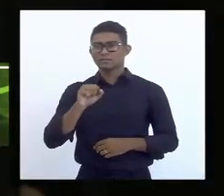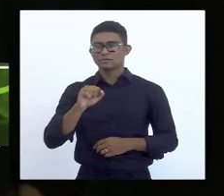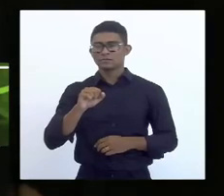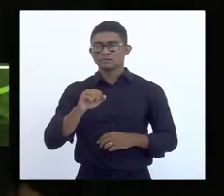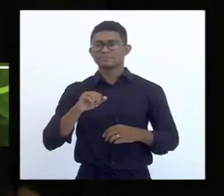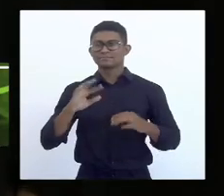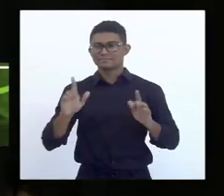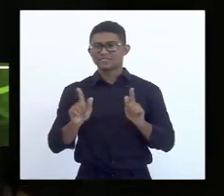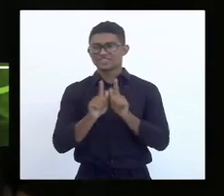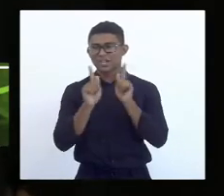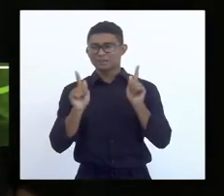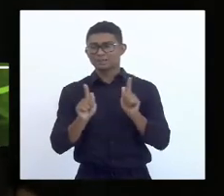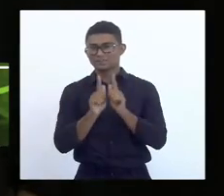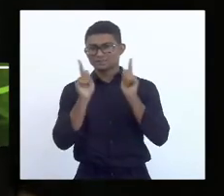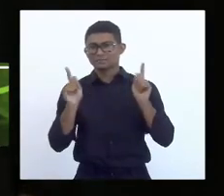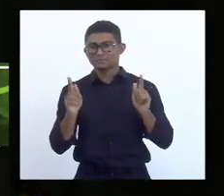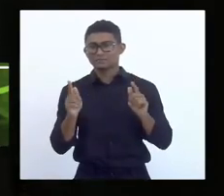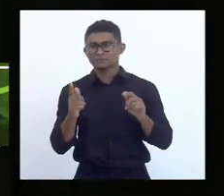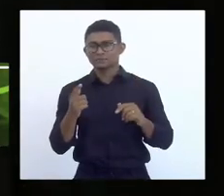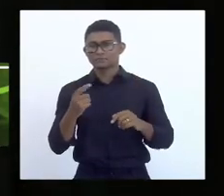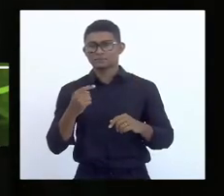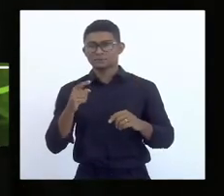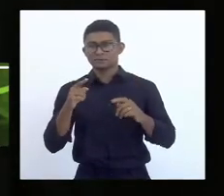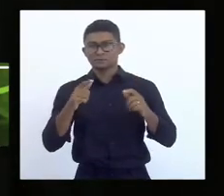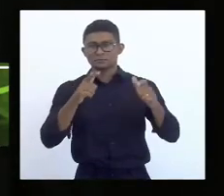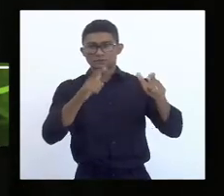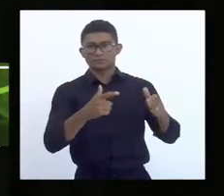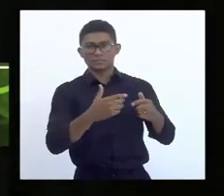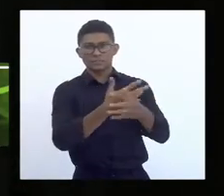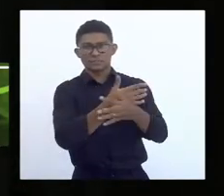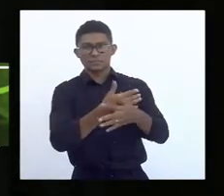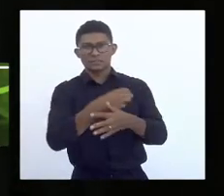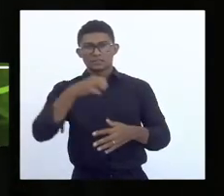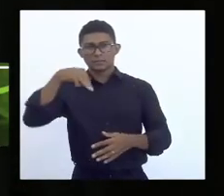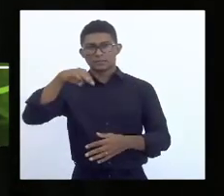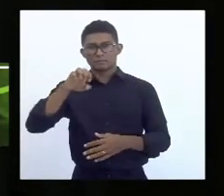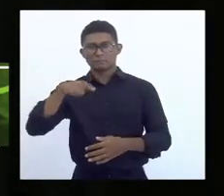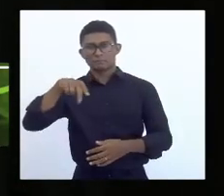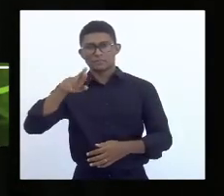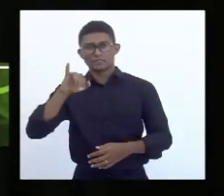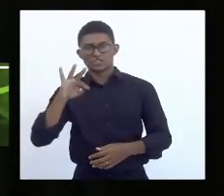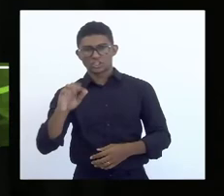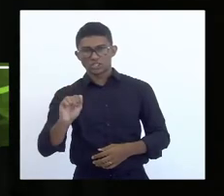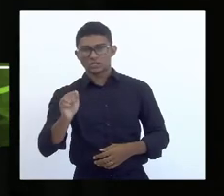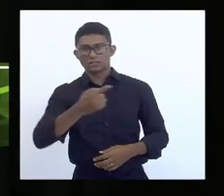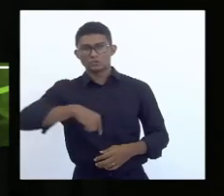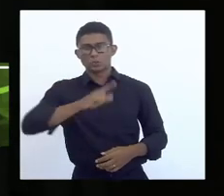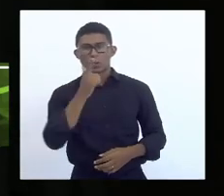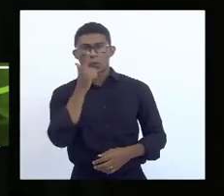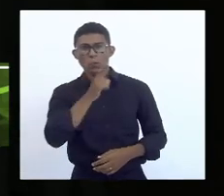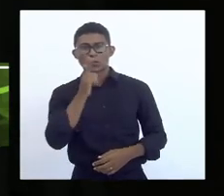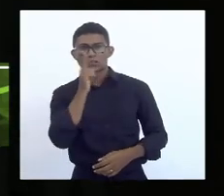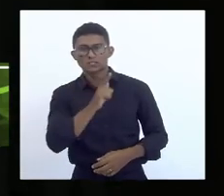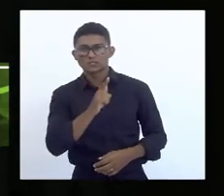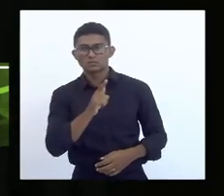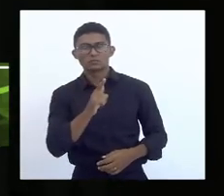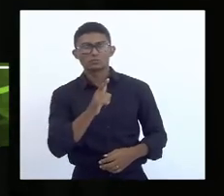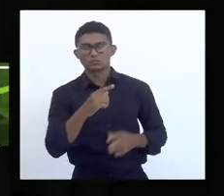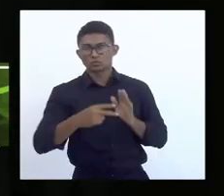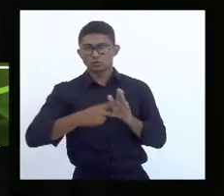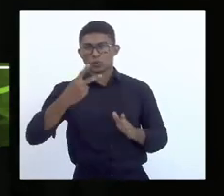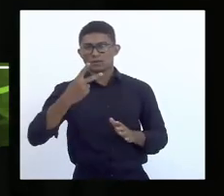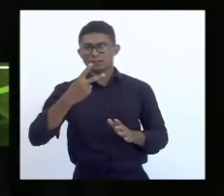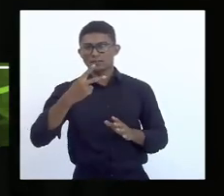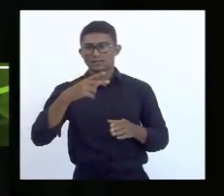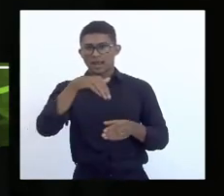Tive dois mandatos na cidade de Mesquita, na Baixada Fluminense. E durante 8 anos nós enfrentamos,